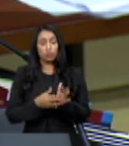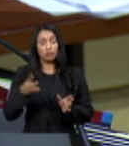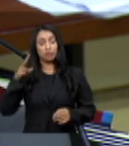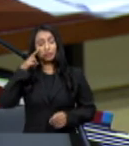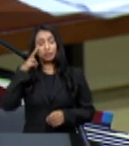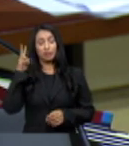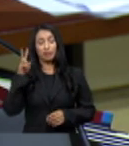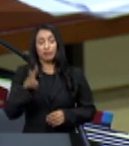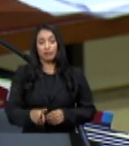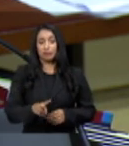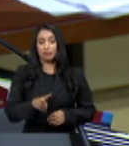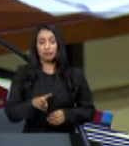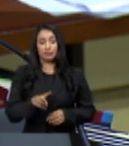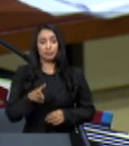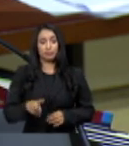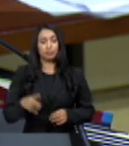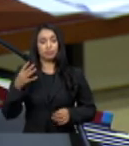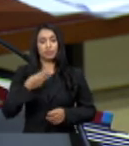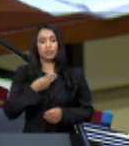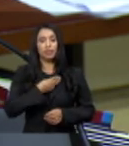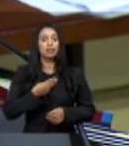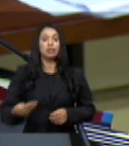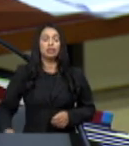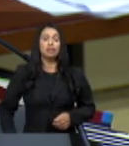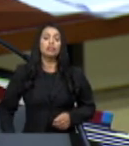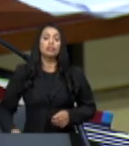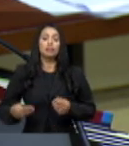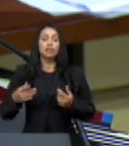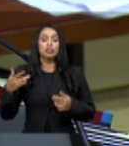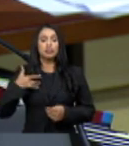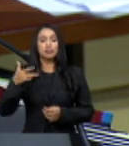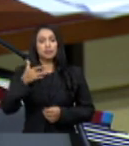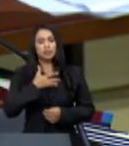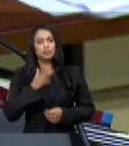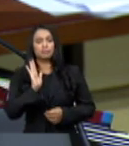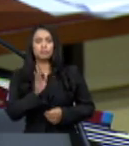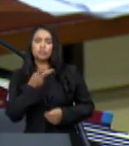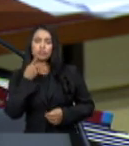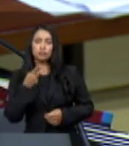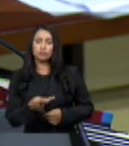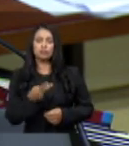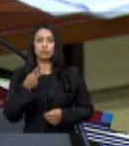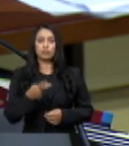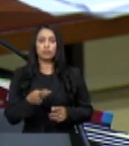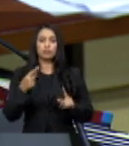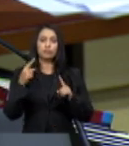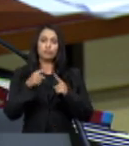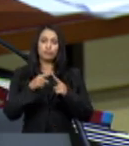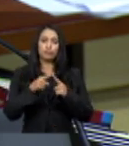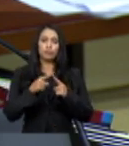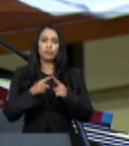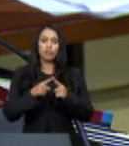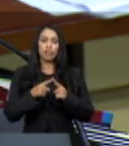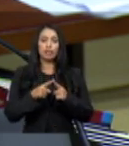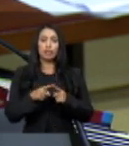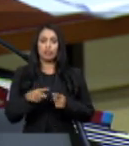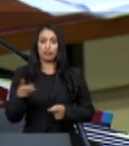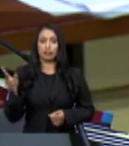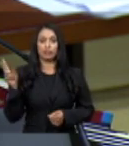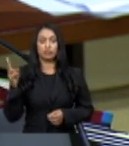um pouco mais cedo e o ministro da saúde havia abordado os pontos na reunião que teve conosco na segunda-feira